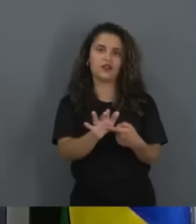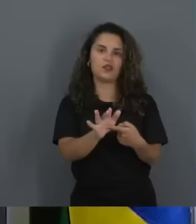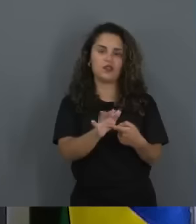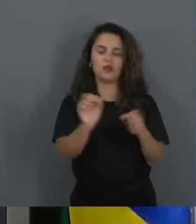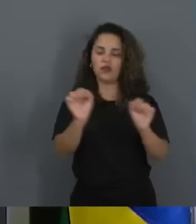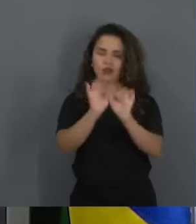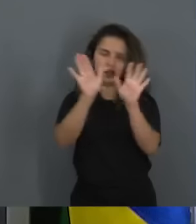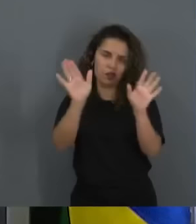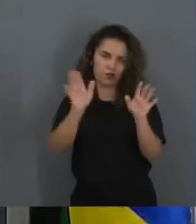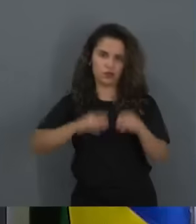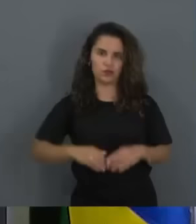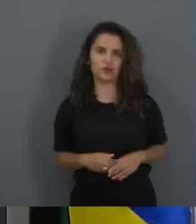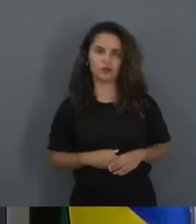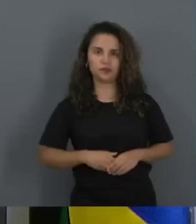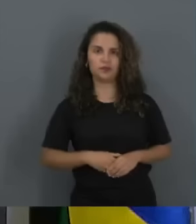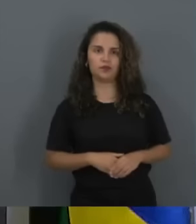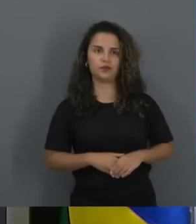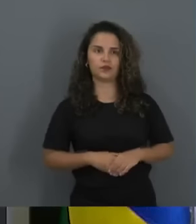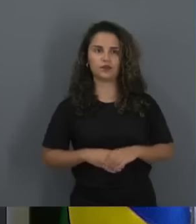óbvio.